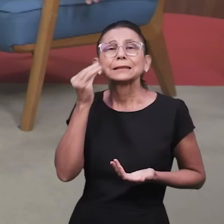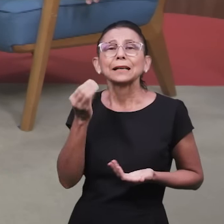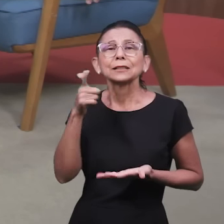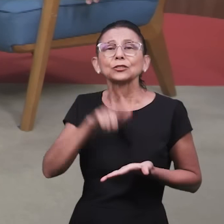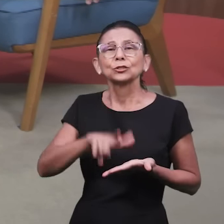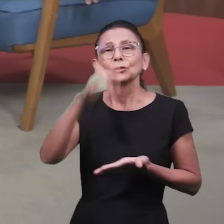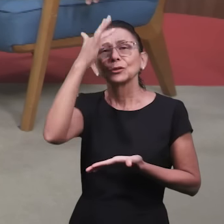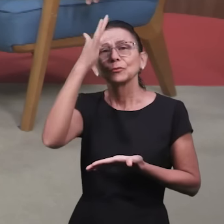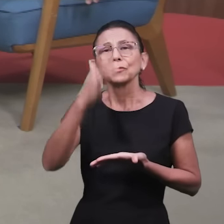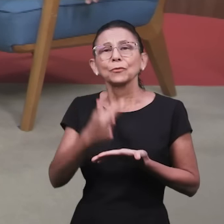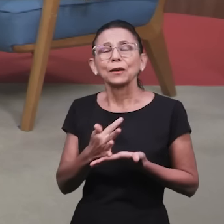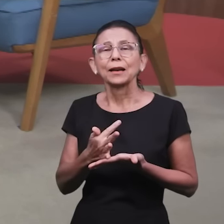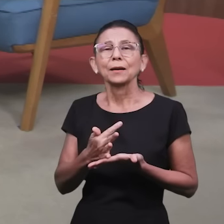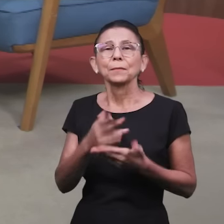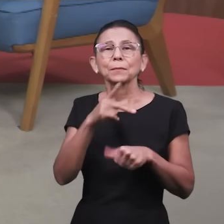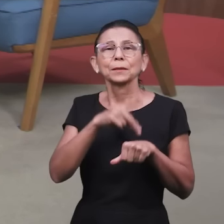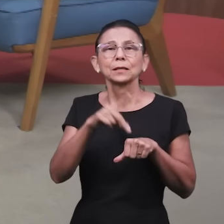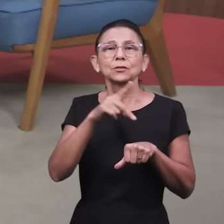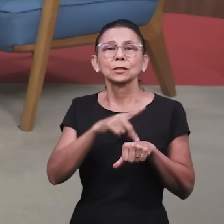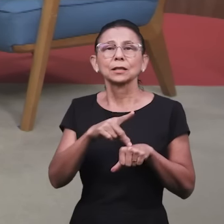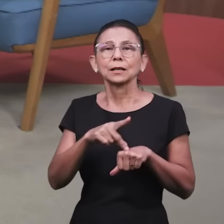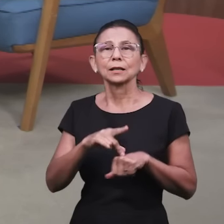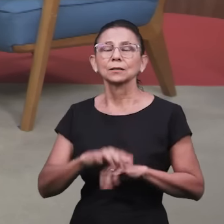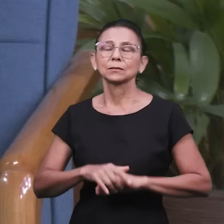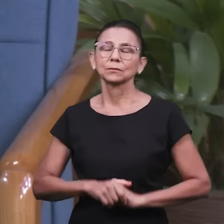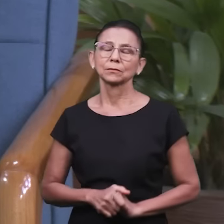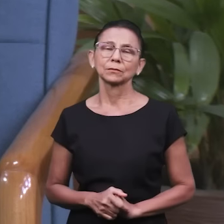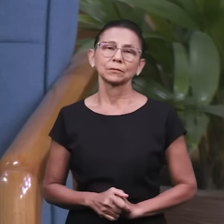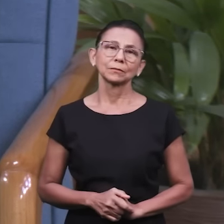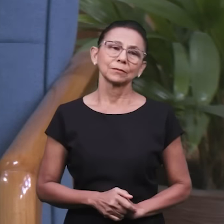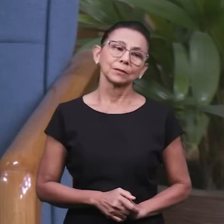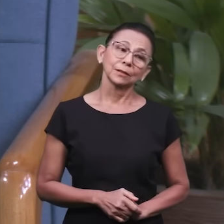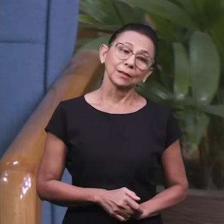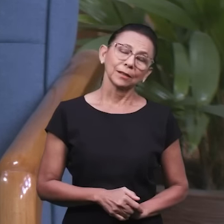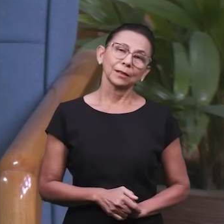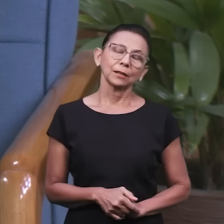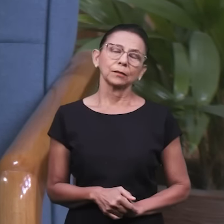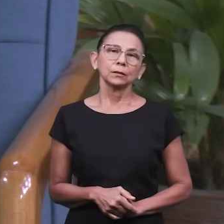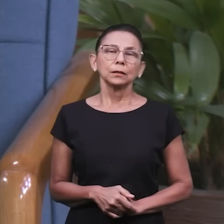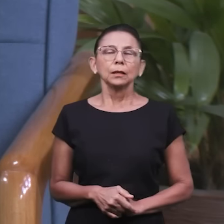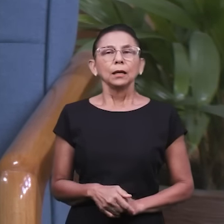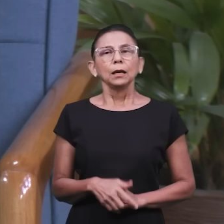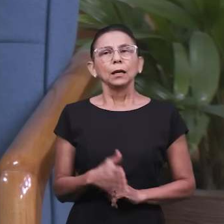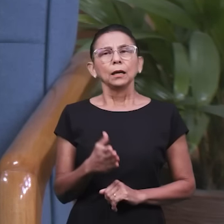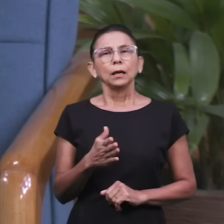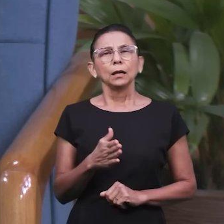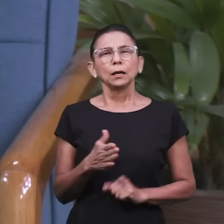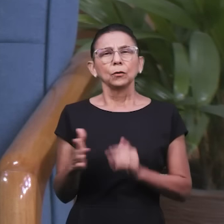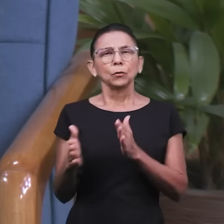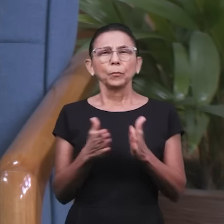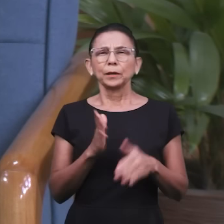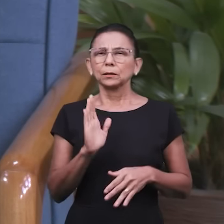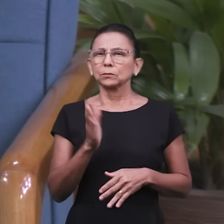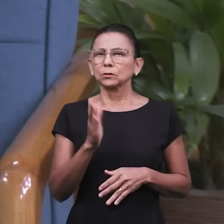passou. É interessante, o Daniel falou agora, já passou o tempo, né? Porque,